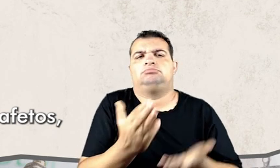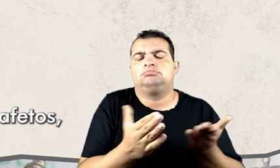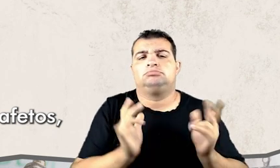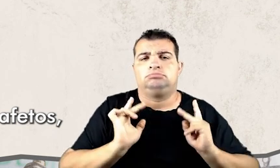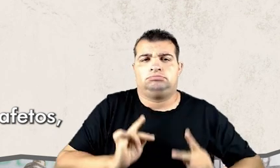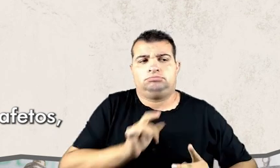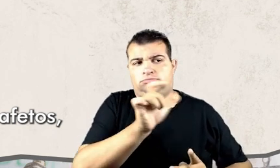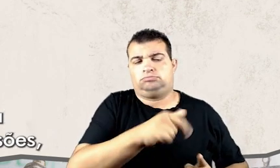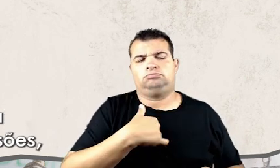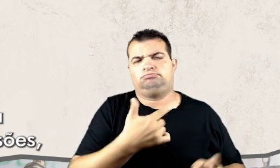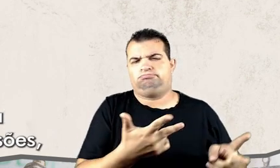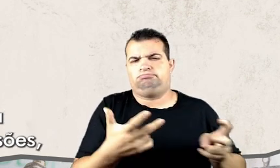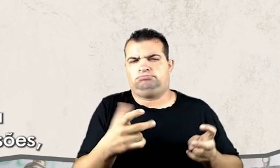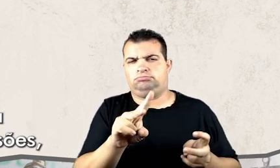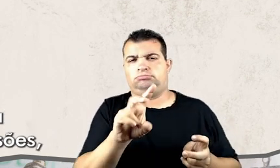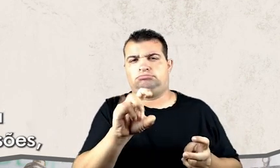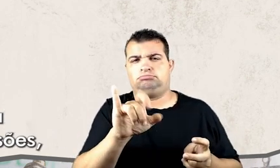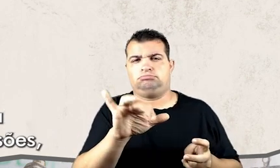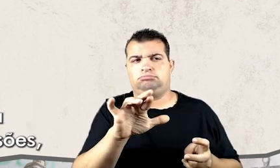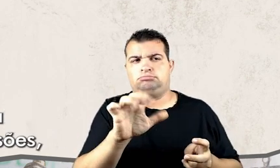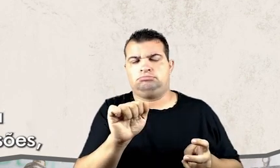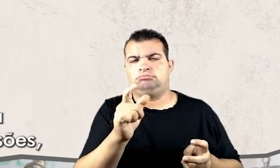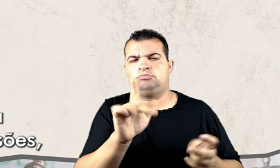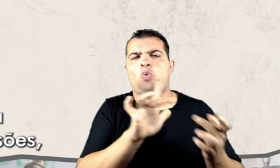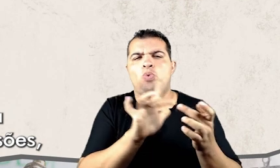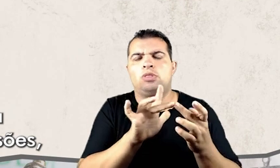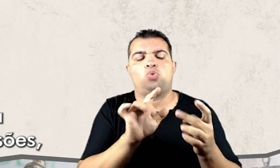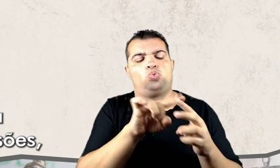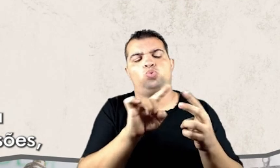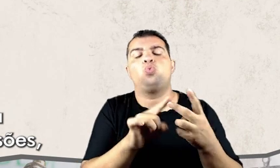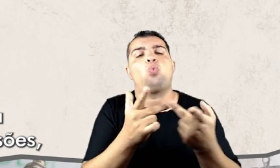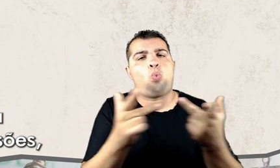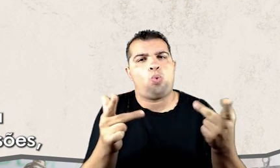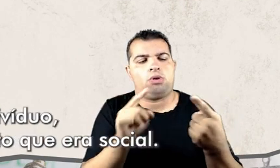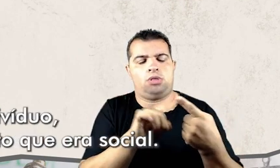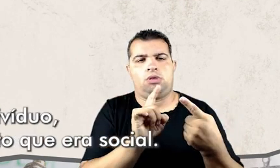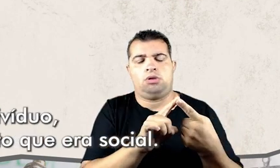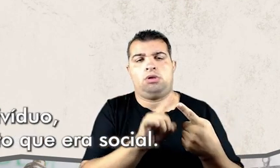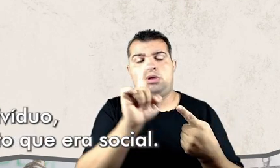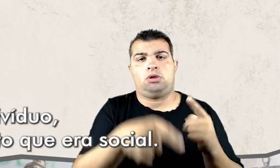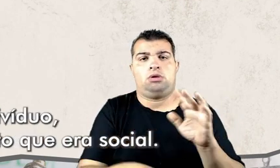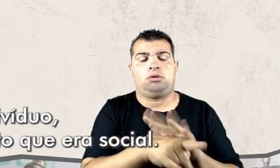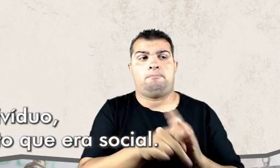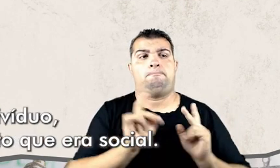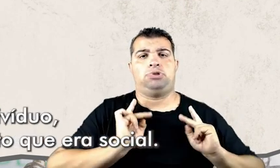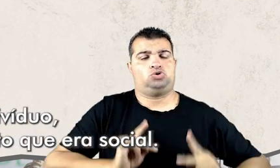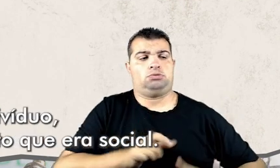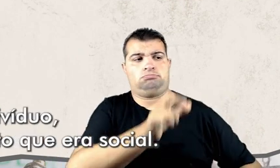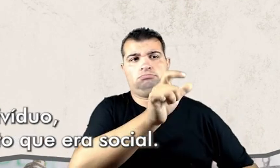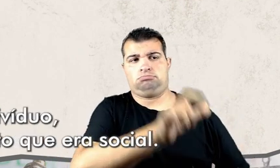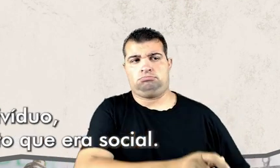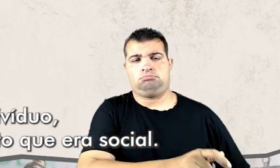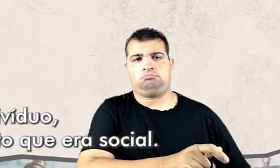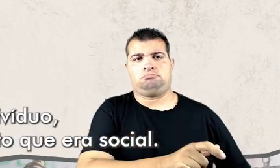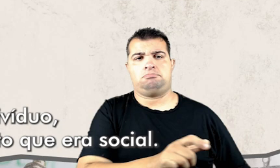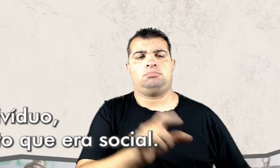pelas paixões da alma. E eu começo a ver no Vieira uma certa articulação entre duas dimensões, entre a dimensão que era do indivíduo,